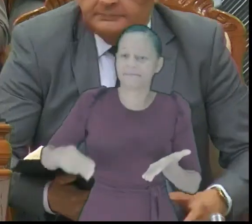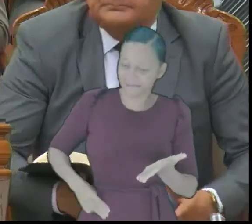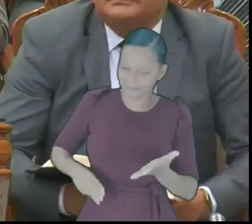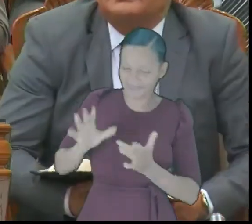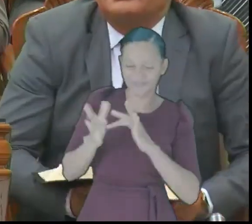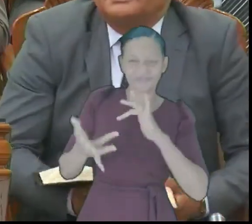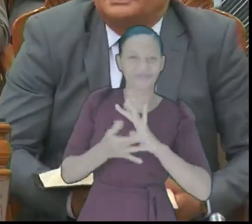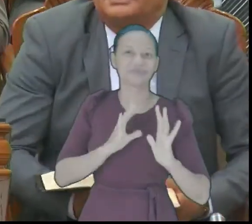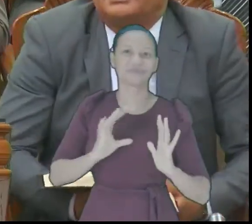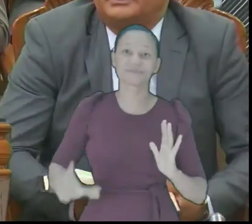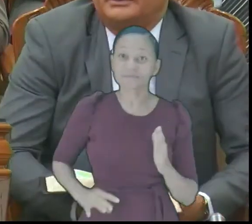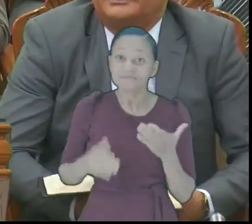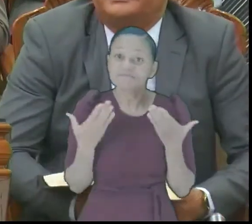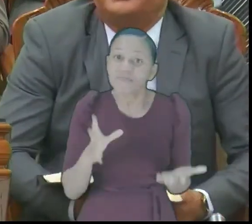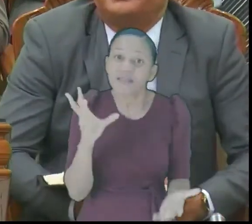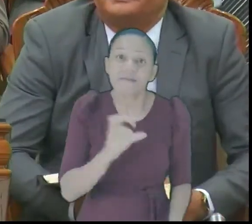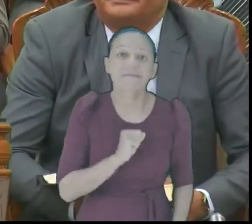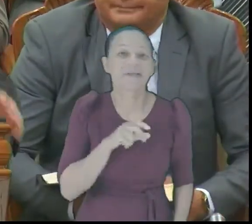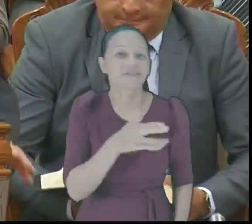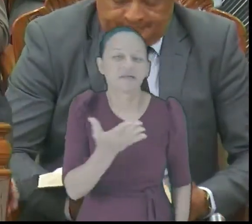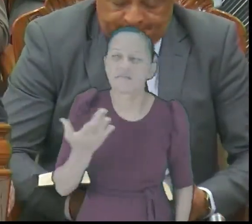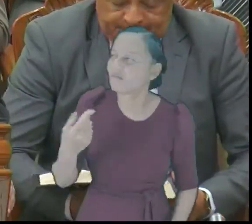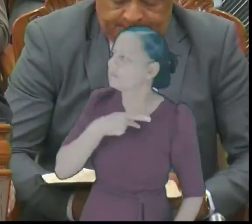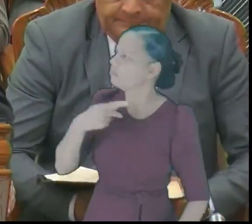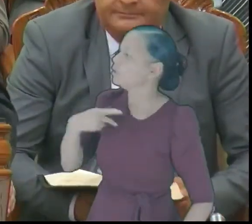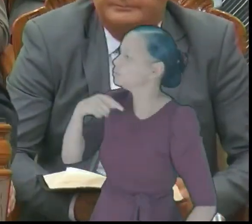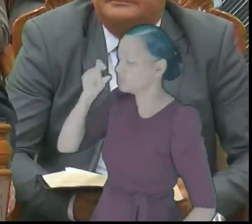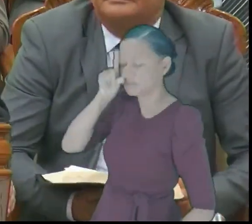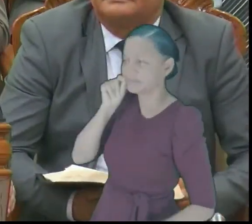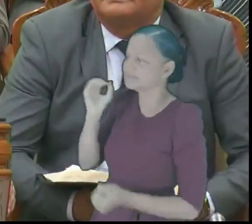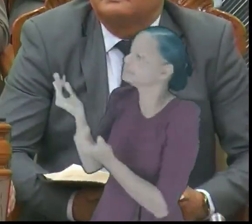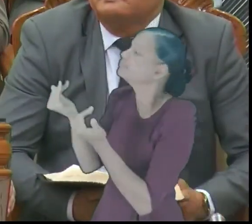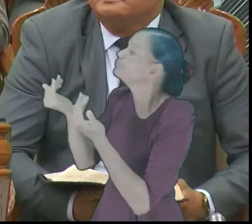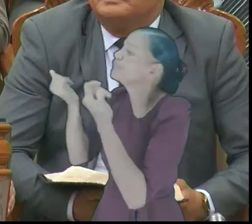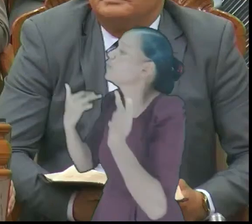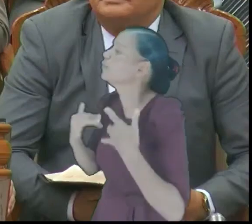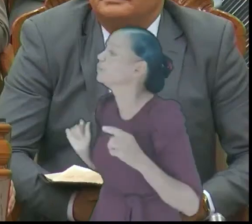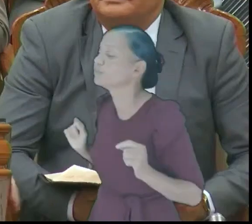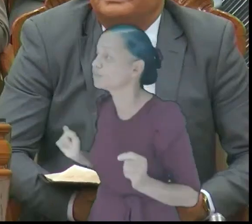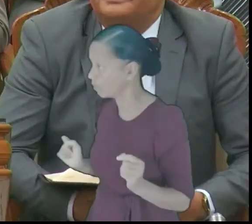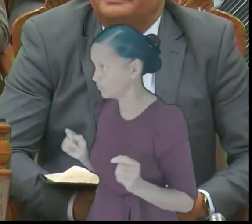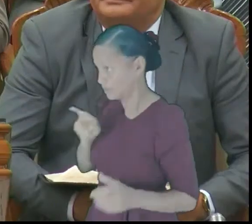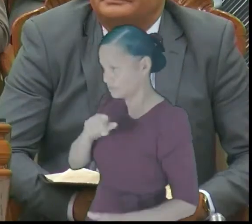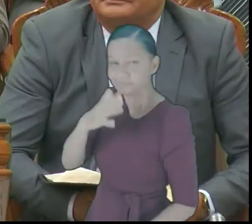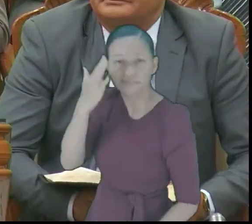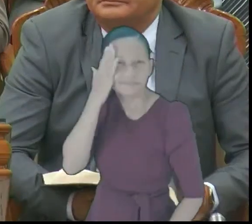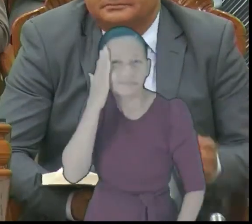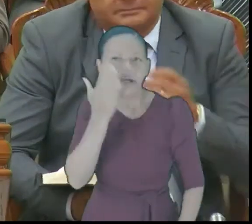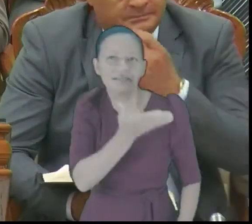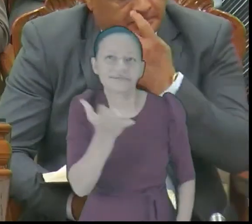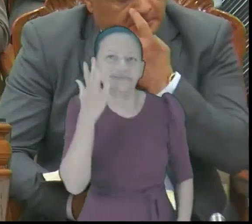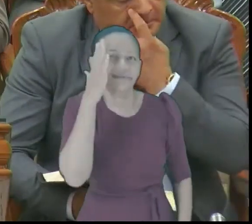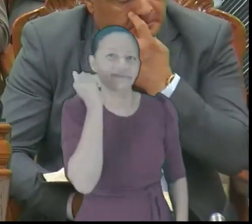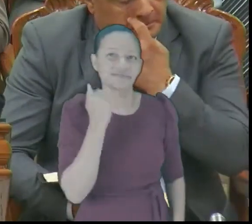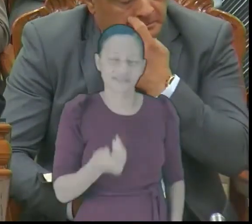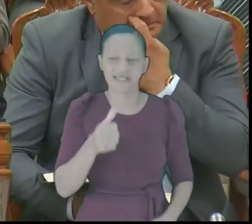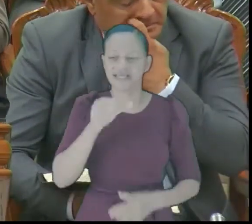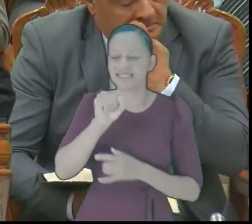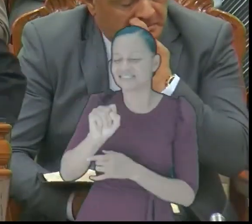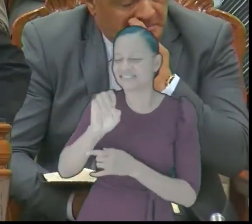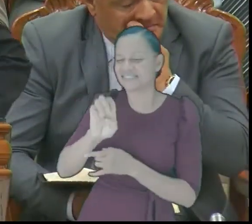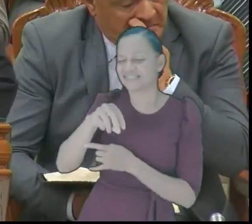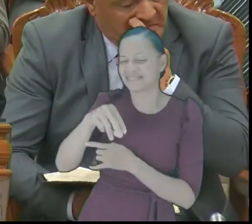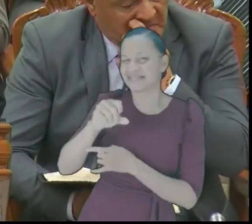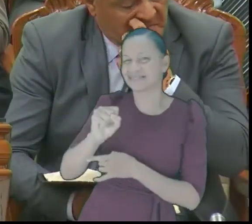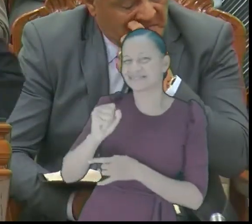de Cristo. Então, meus amados irmãos, por isso, pastor Oswaldo, me diga uma coisa. Os irmãos sabem que tem os cessacionistas.